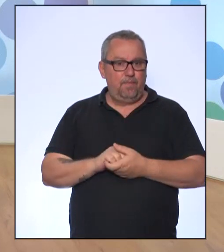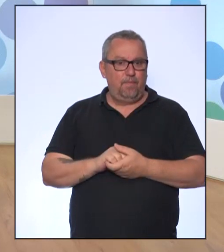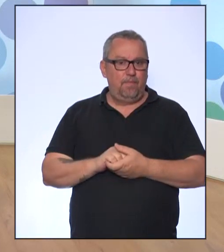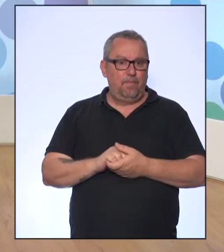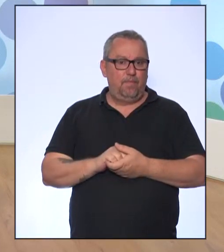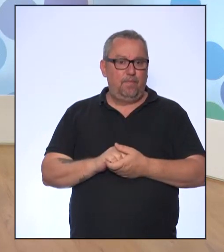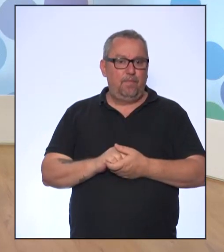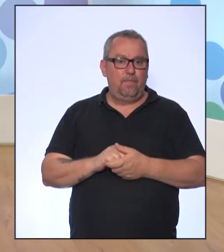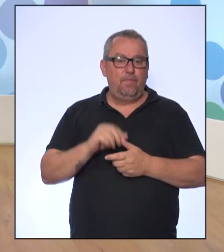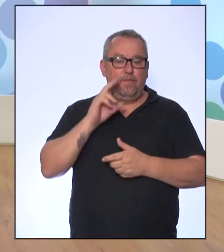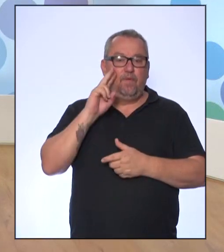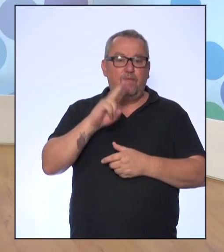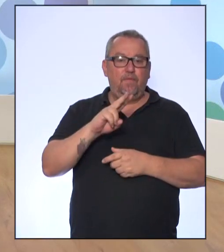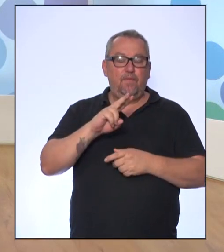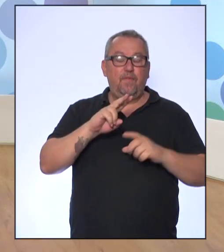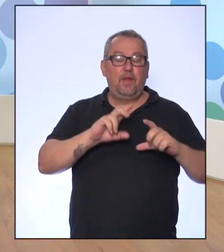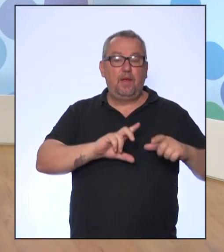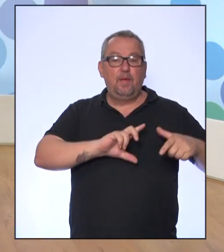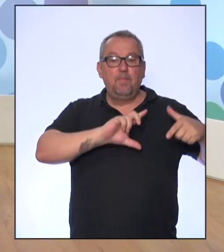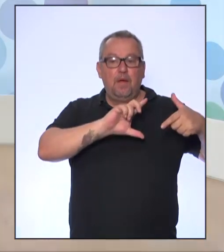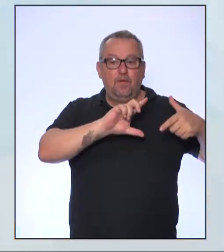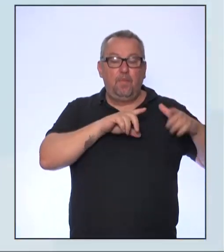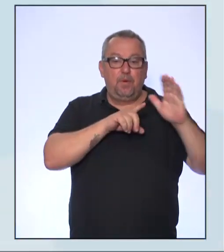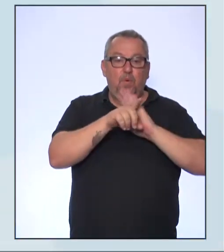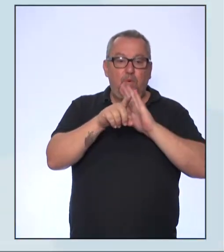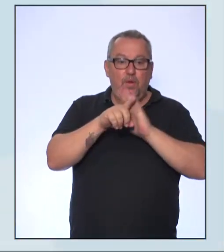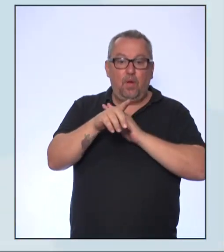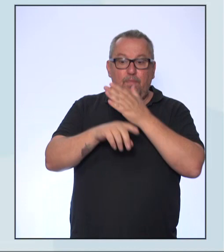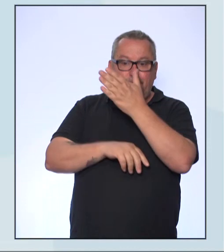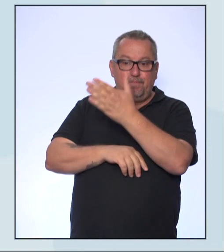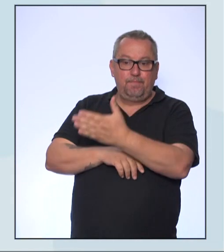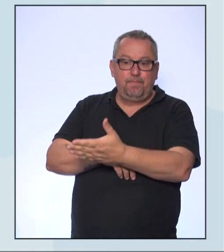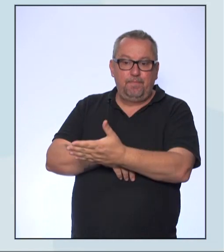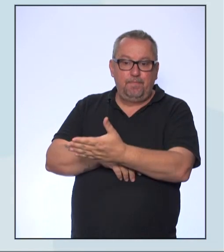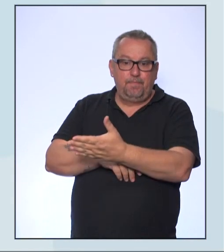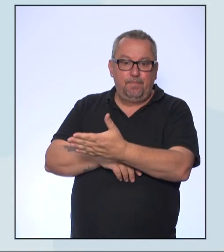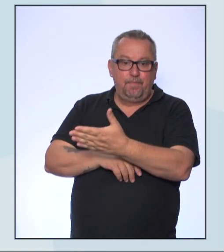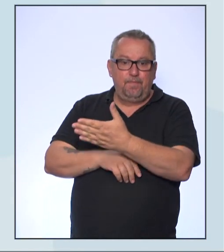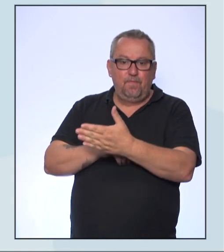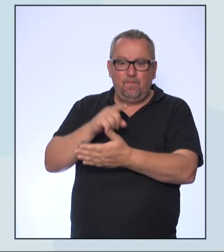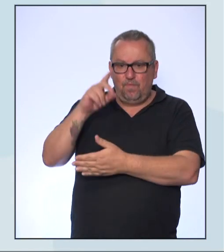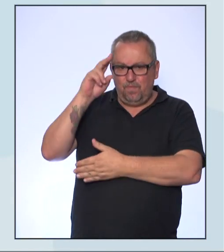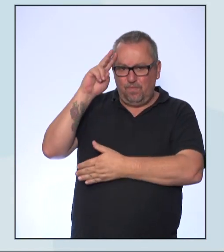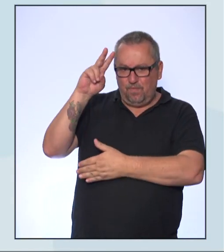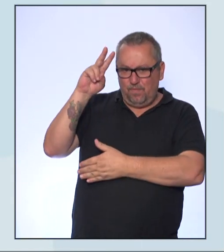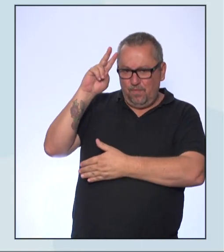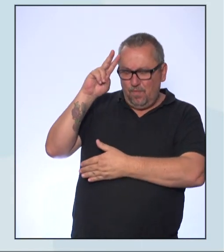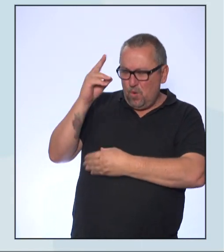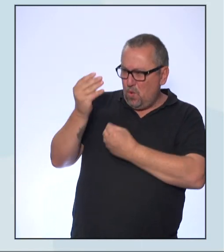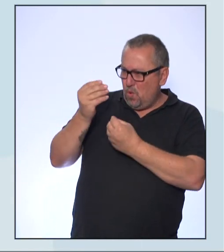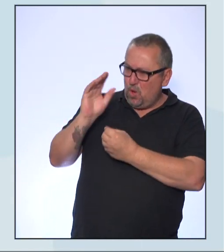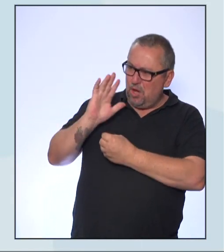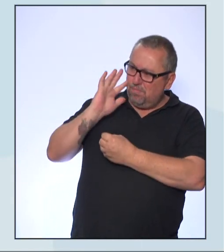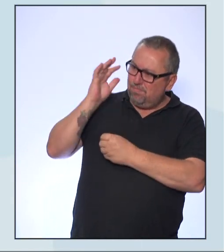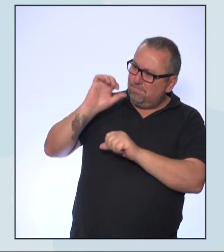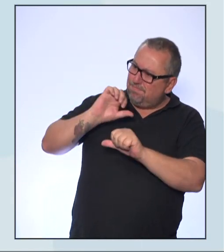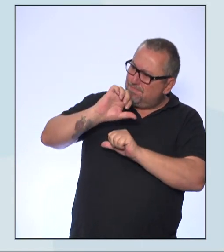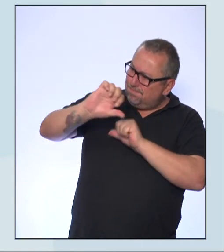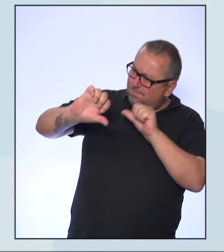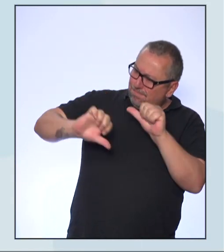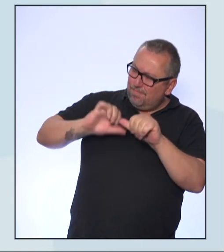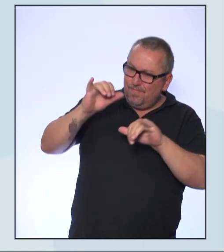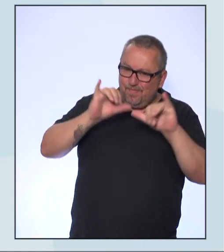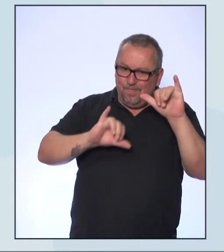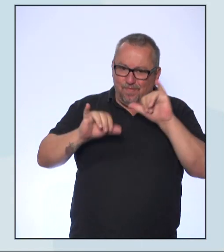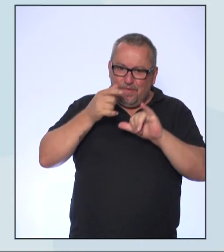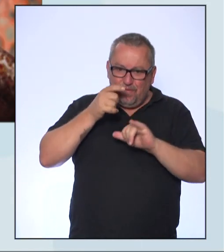certo? Então, observem bem essa primeira pergunta. Você se lembra como ocorre uma transformação química? Observem a